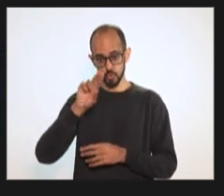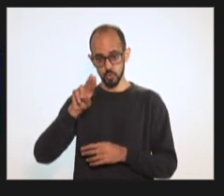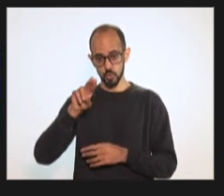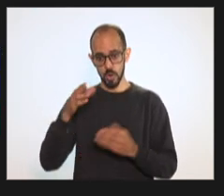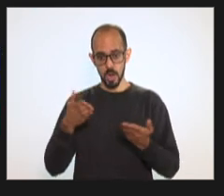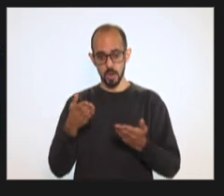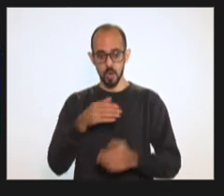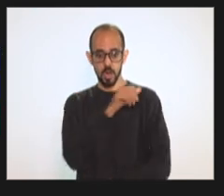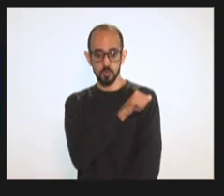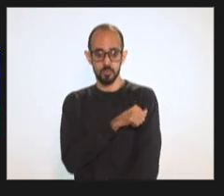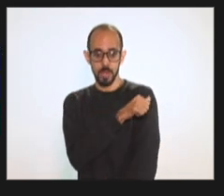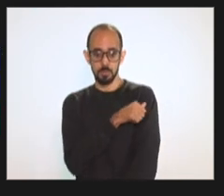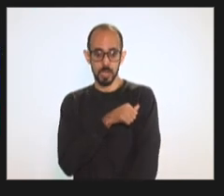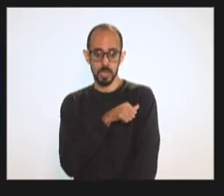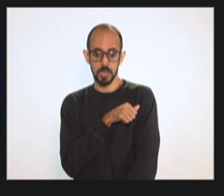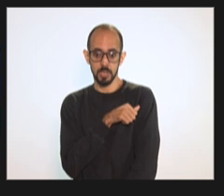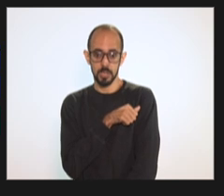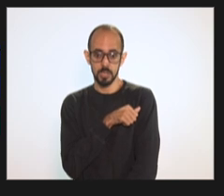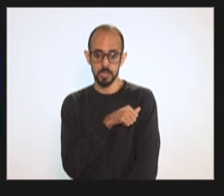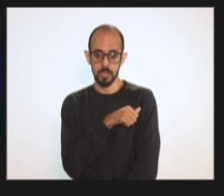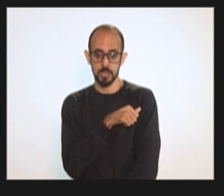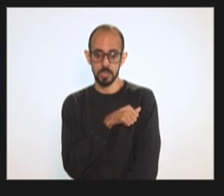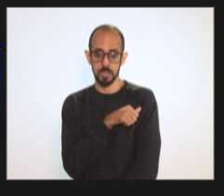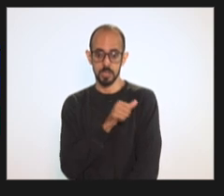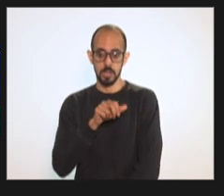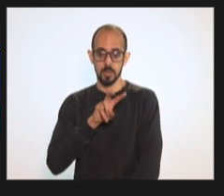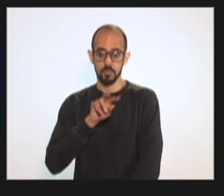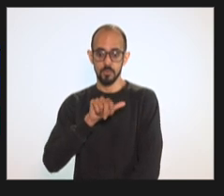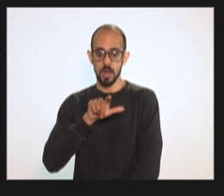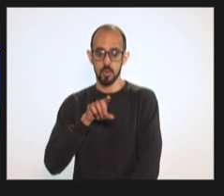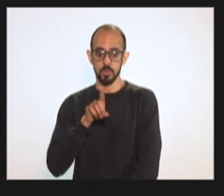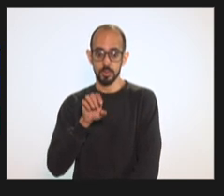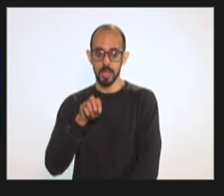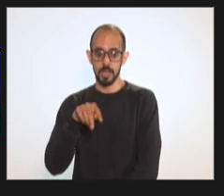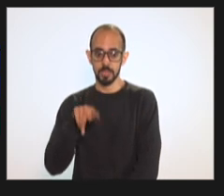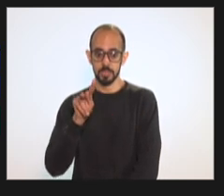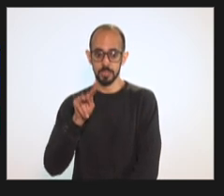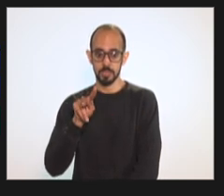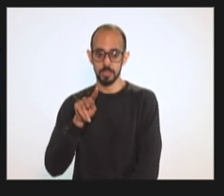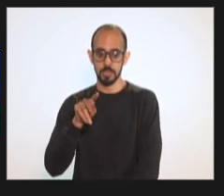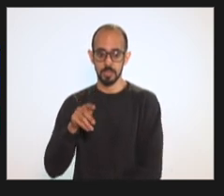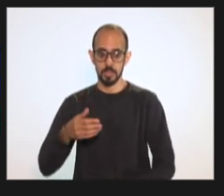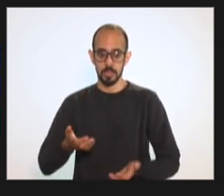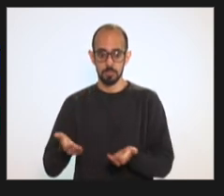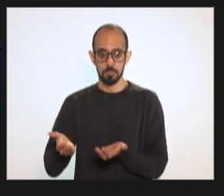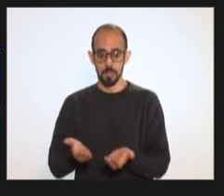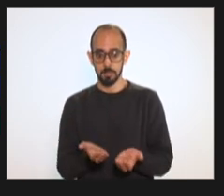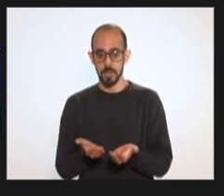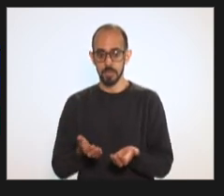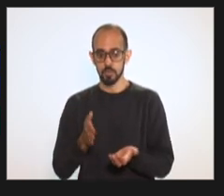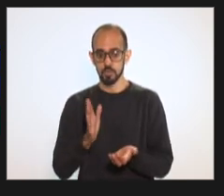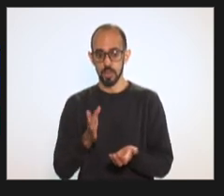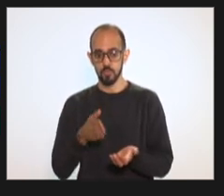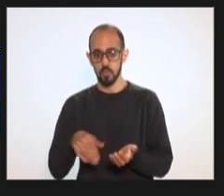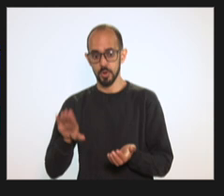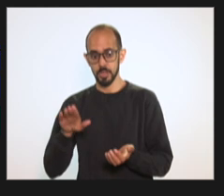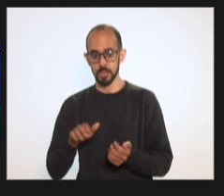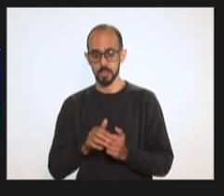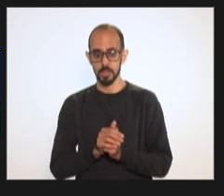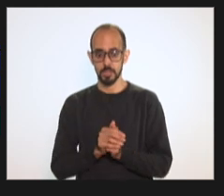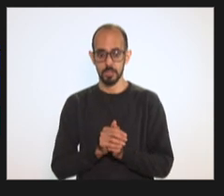Rejane. Valdeque. Brazão, Valdeque, Bebeto já foi. Está convocado para jogar quinta-feira, Bebeto?